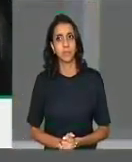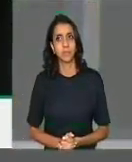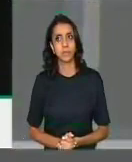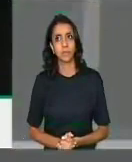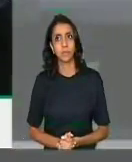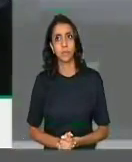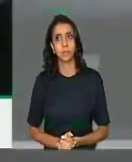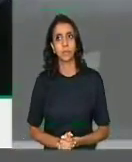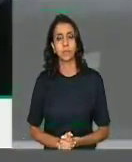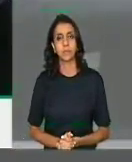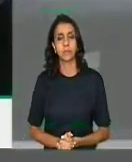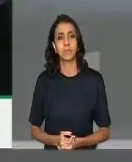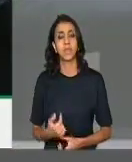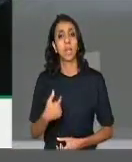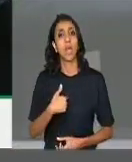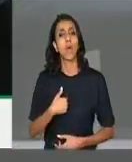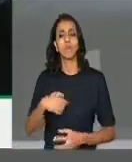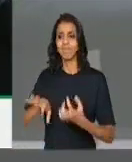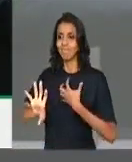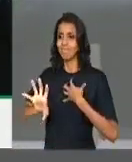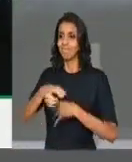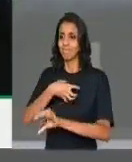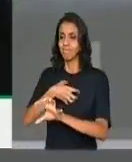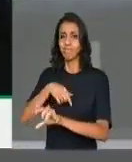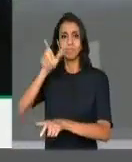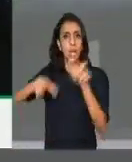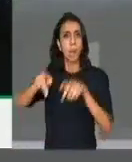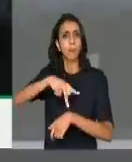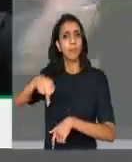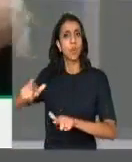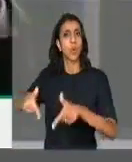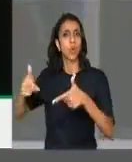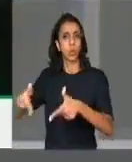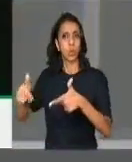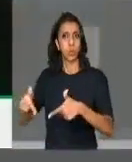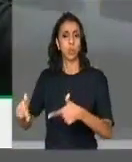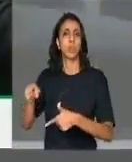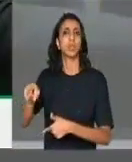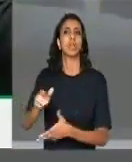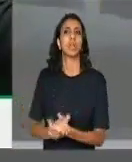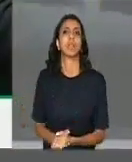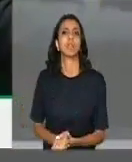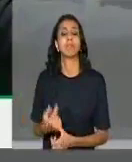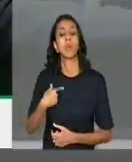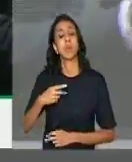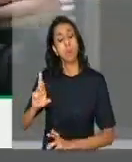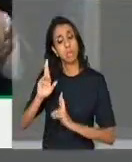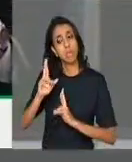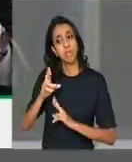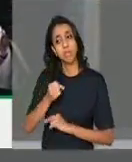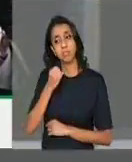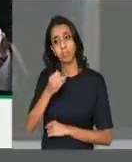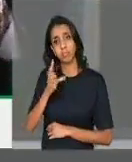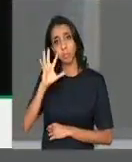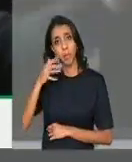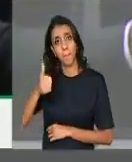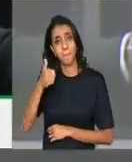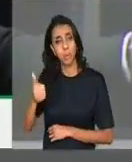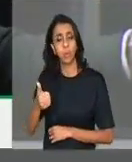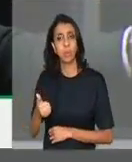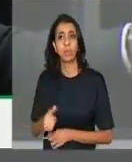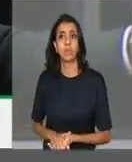Essa é uma solidariedade à luta dos educadores, a vontade que tenha boa solução, mas neste caso é